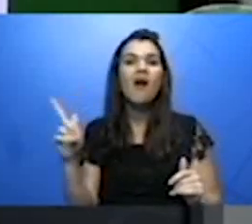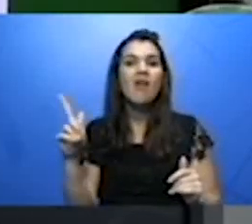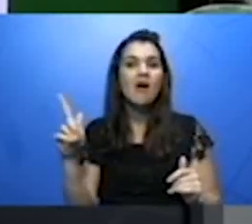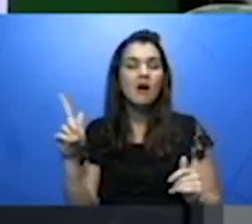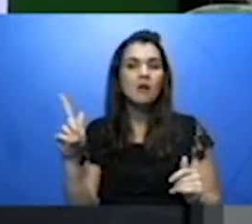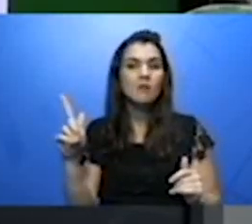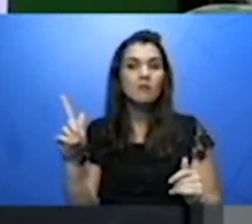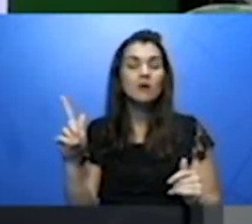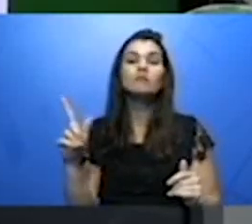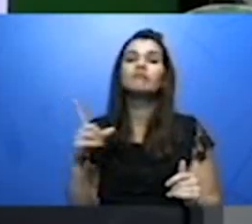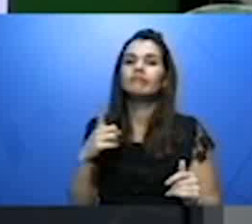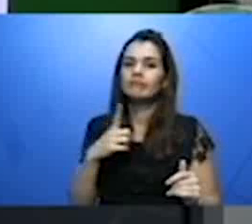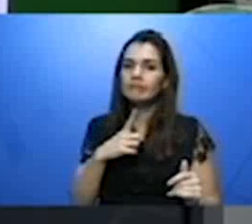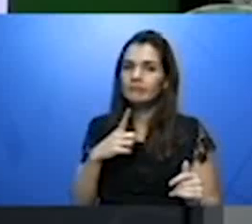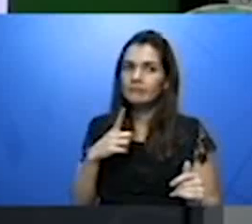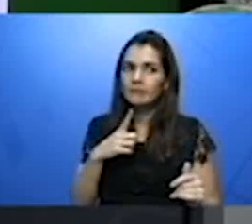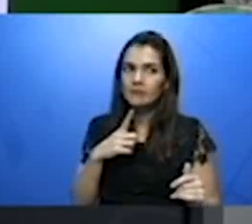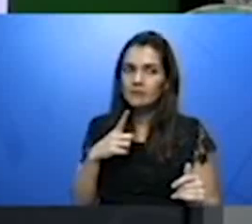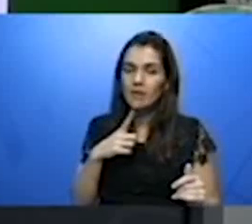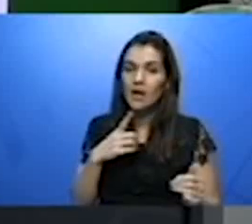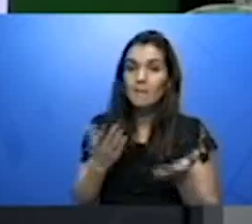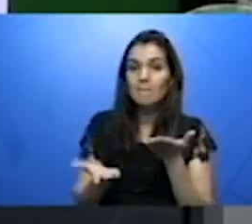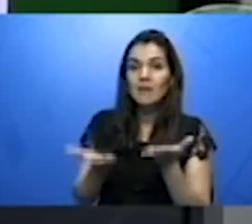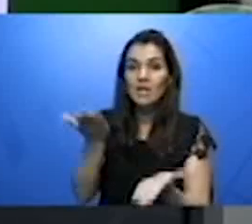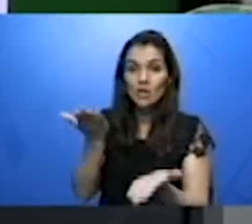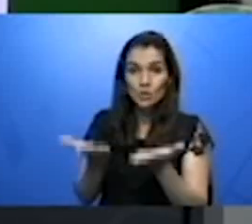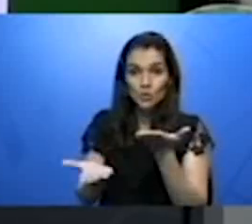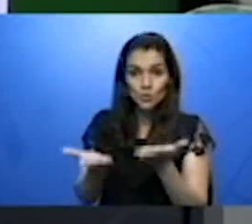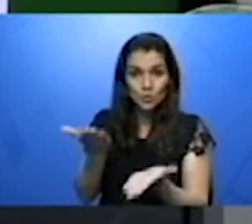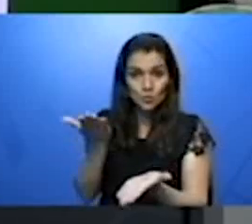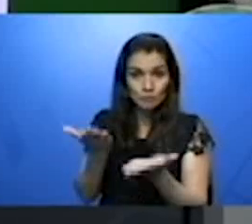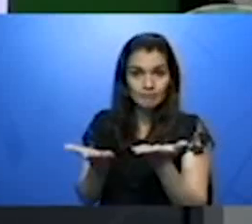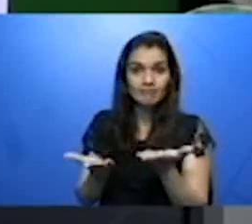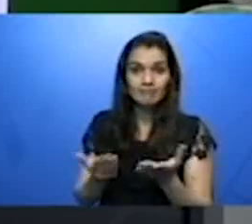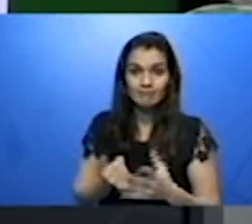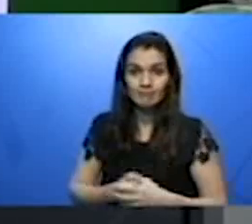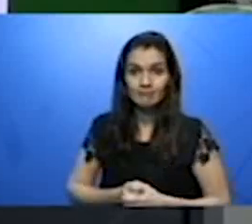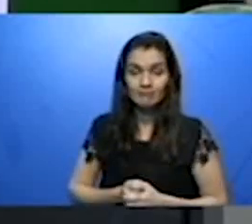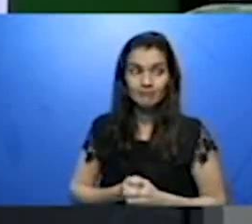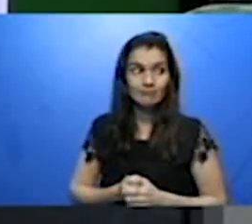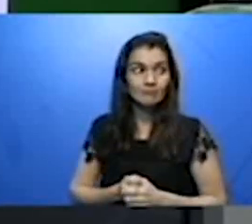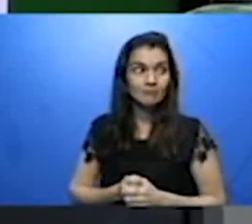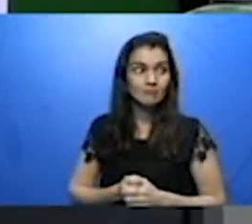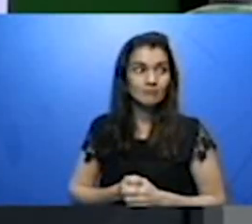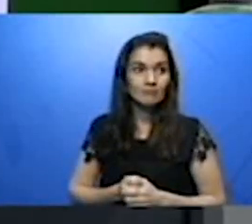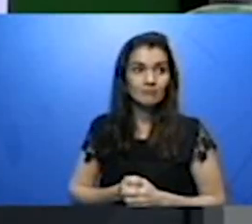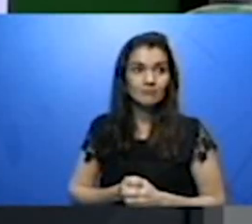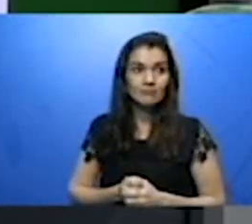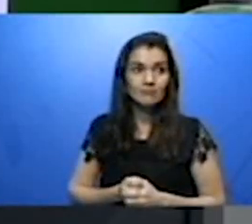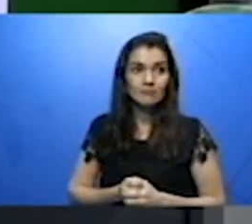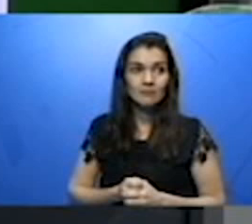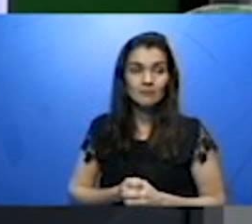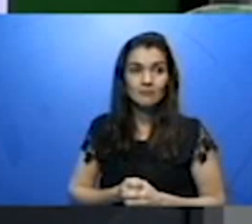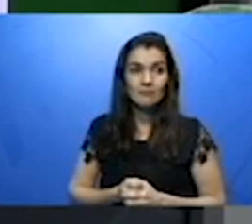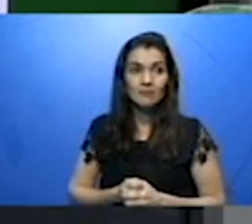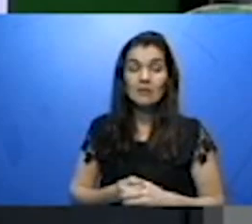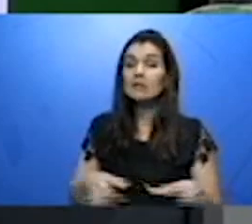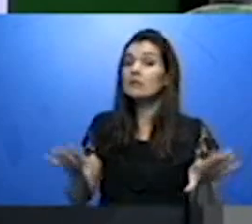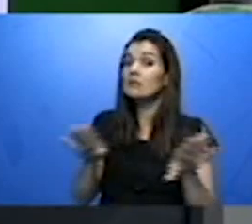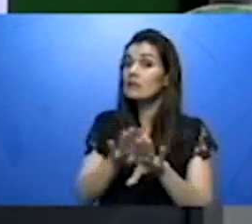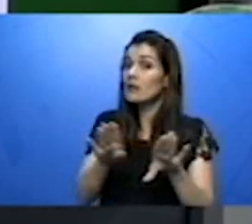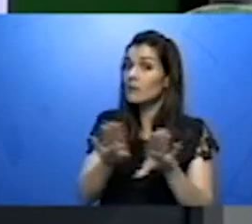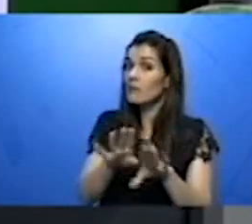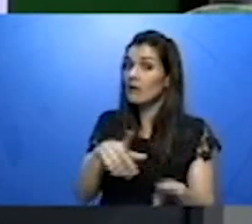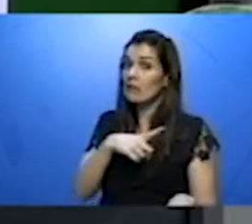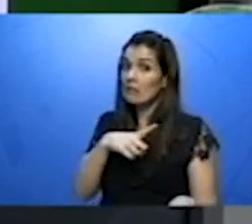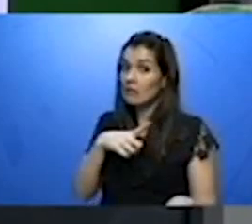gramas é ter sido porque a única medida de massa então aqui na coluna do meio e nós também